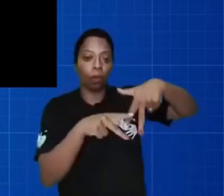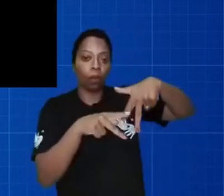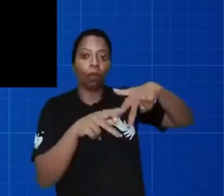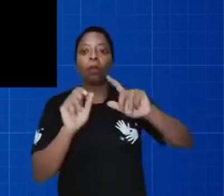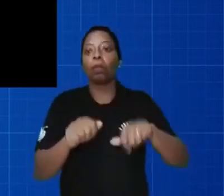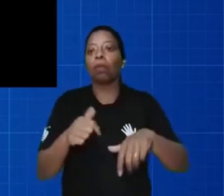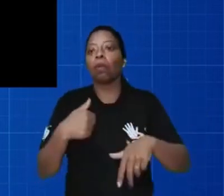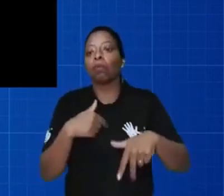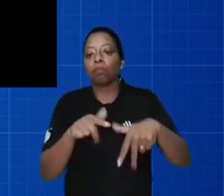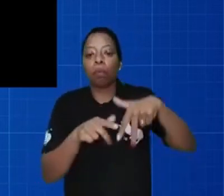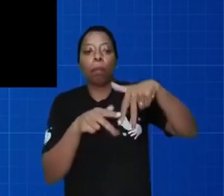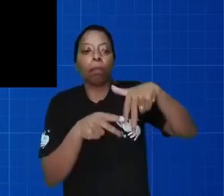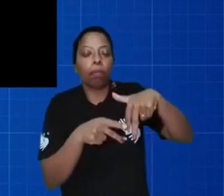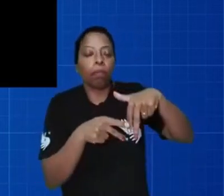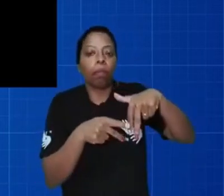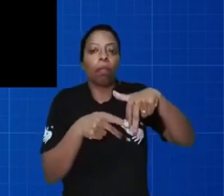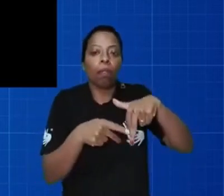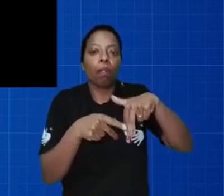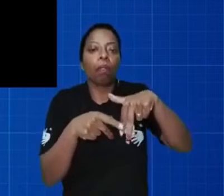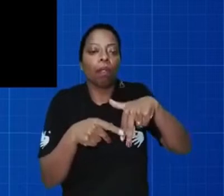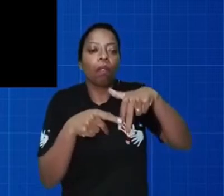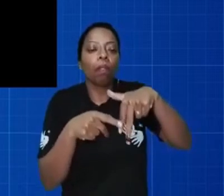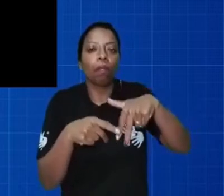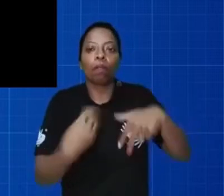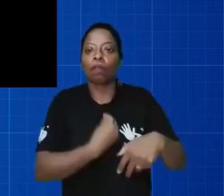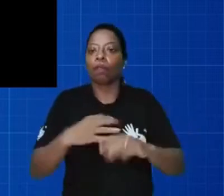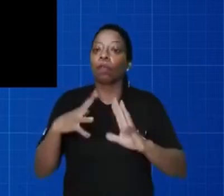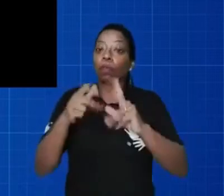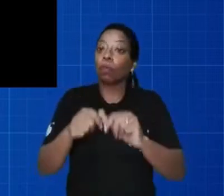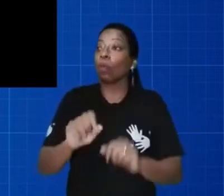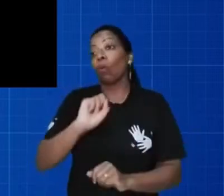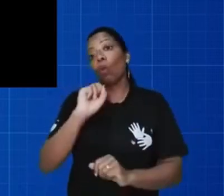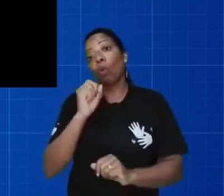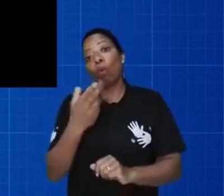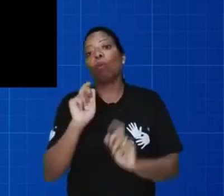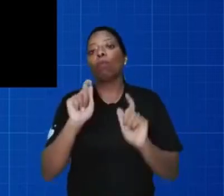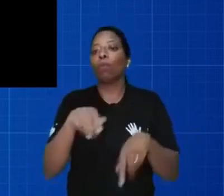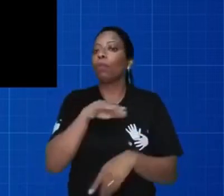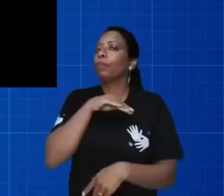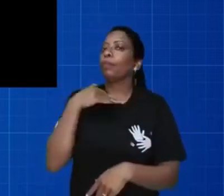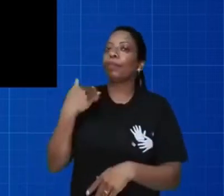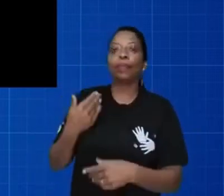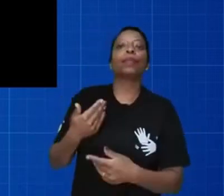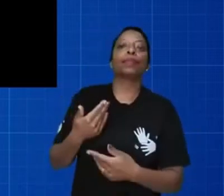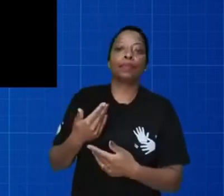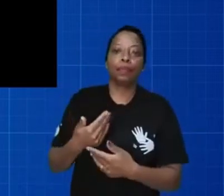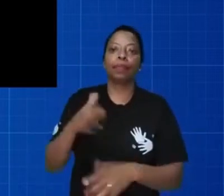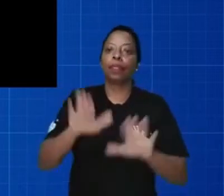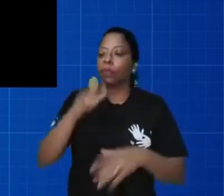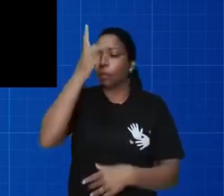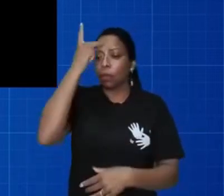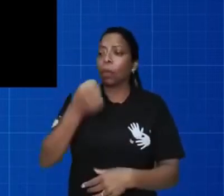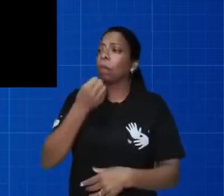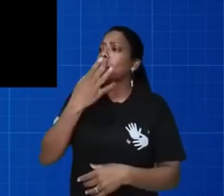quando terminam o tratamento ali, que estão bem, até 20 anos depois podem voltar a desenvolver os sintomas da poliomielite.